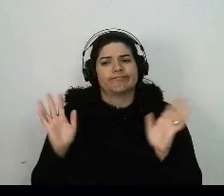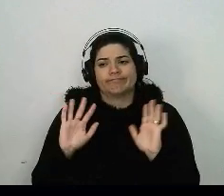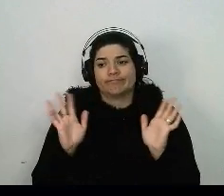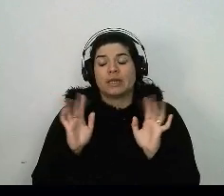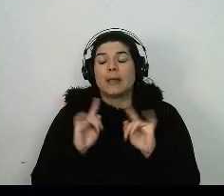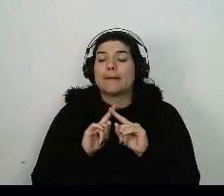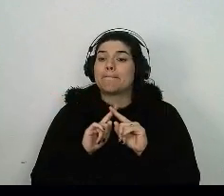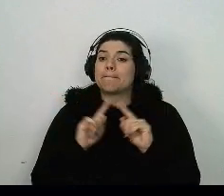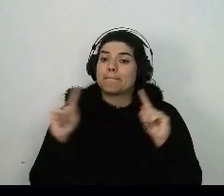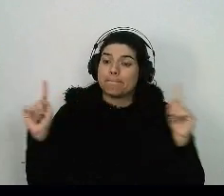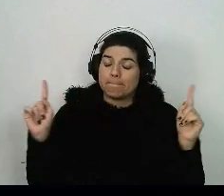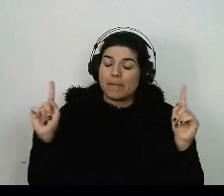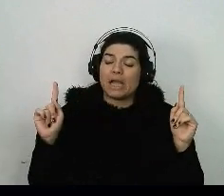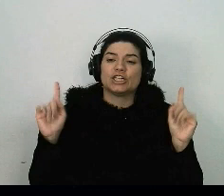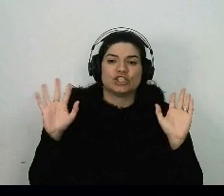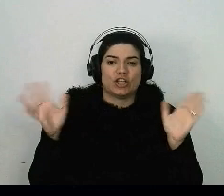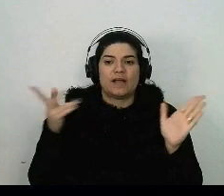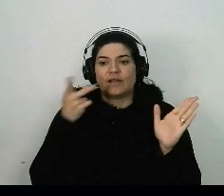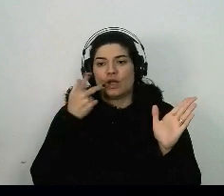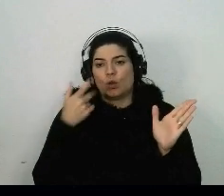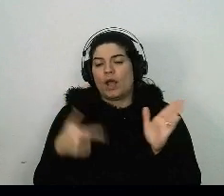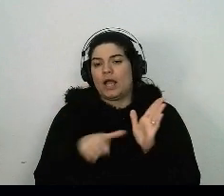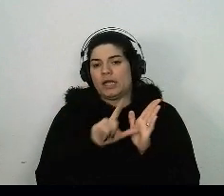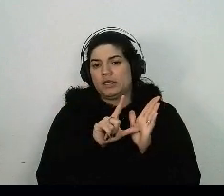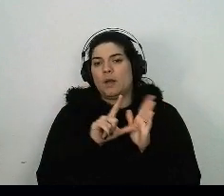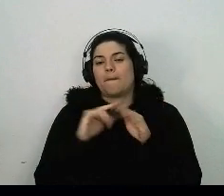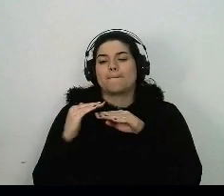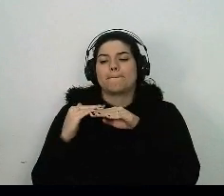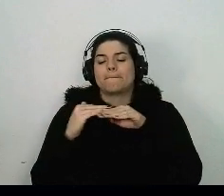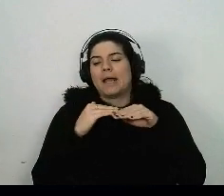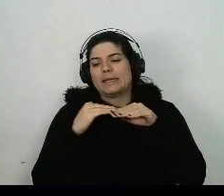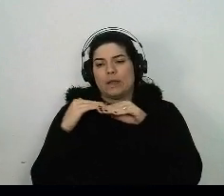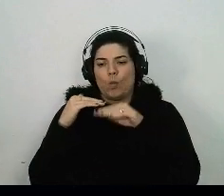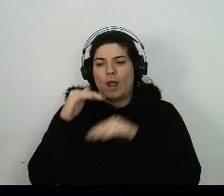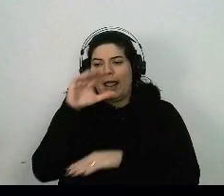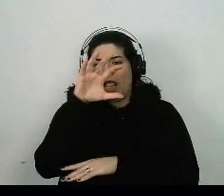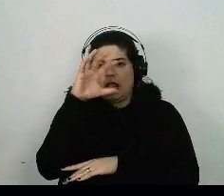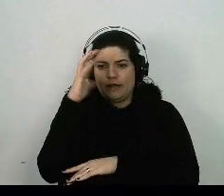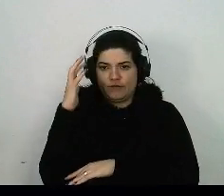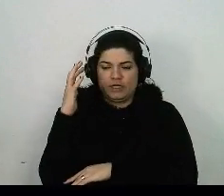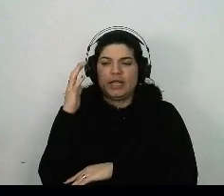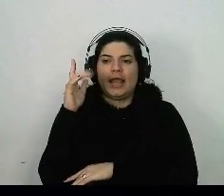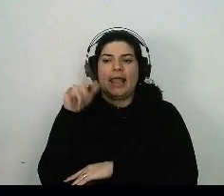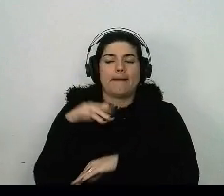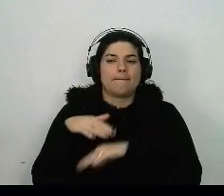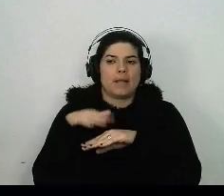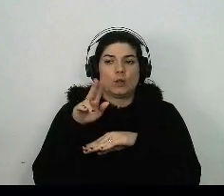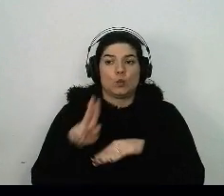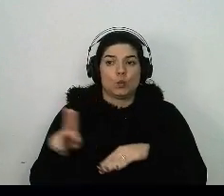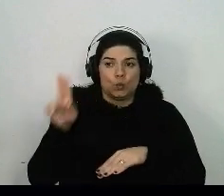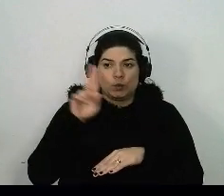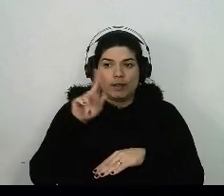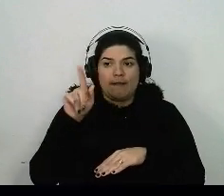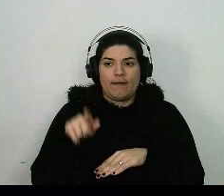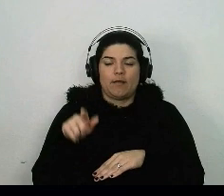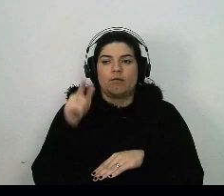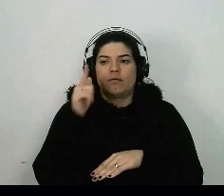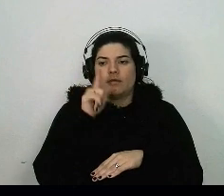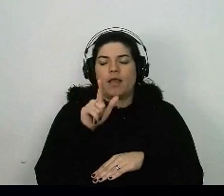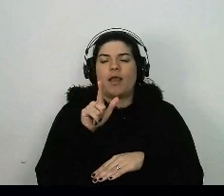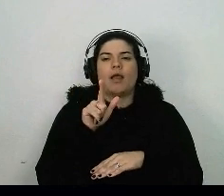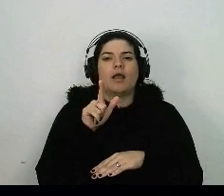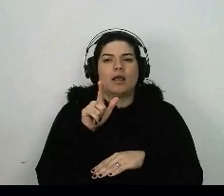mas, como a gente viu, no padrão de árvore que é o mais utilizado, que atende muito bem os nossos